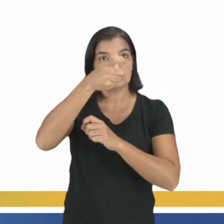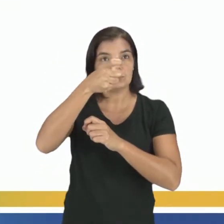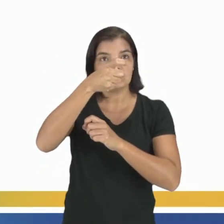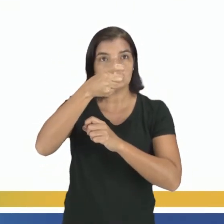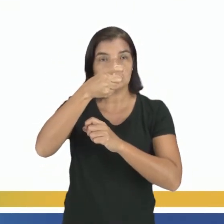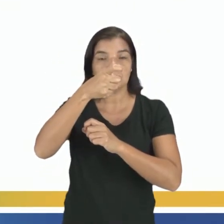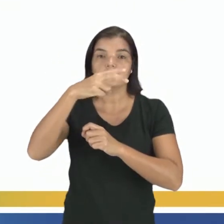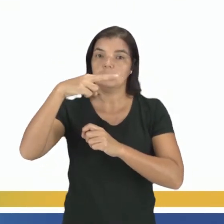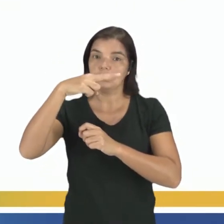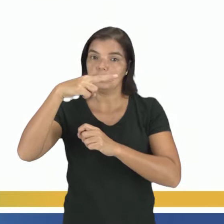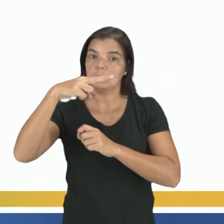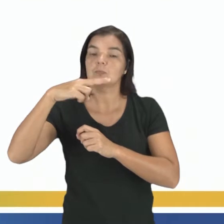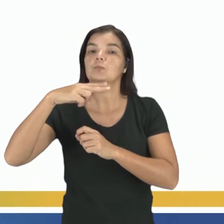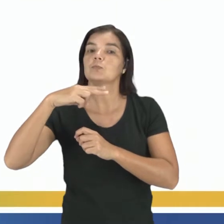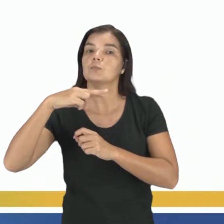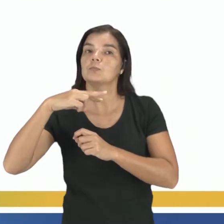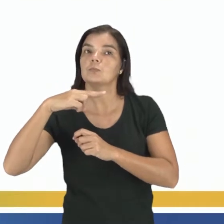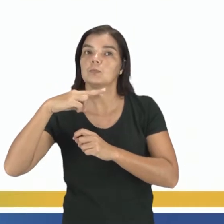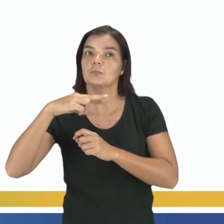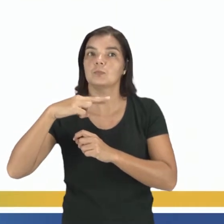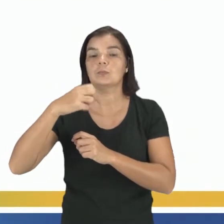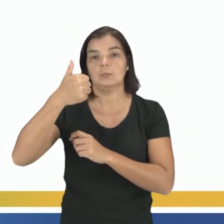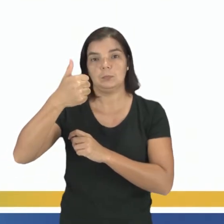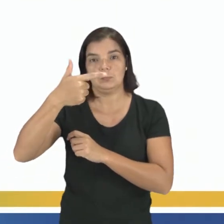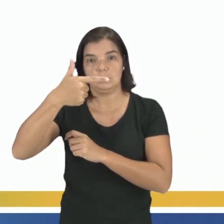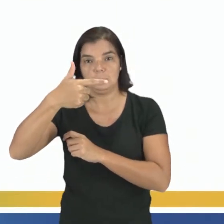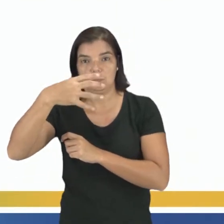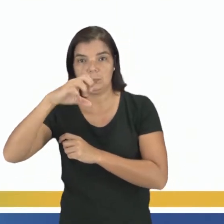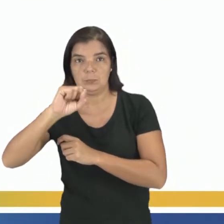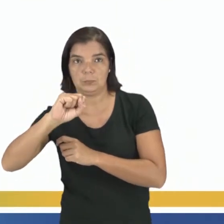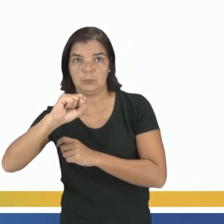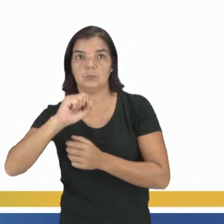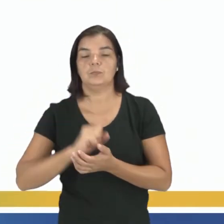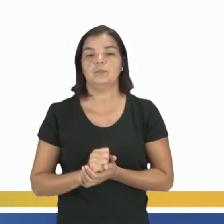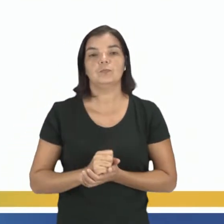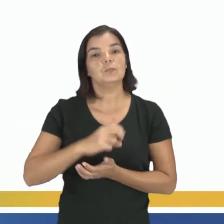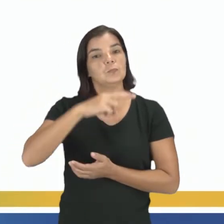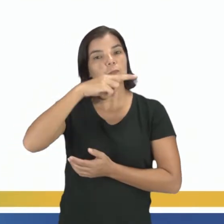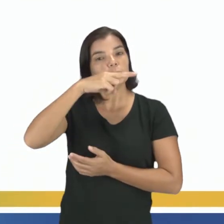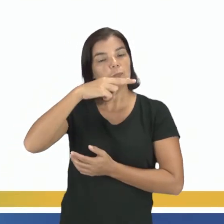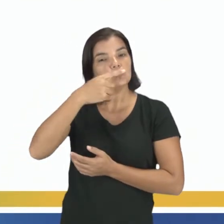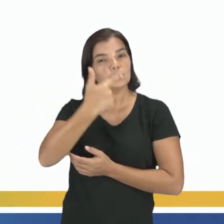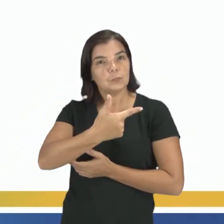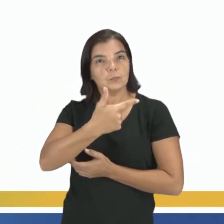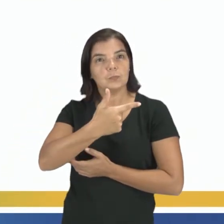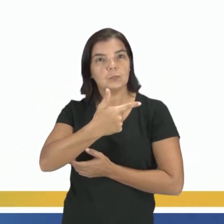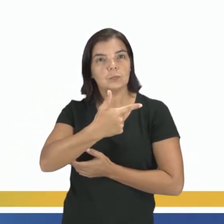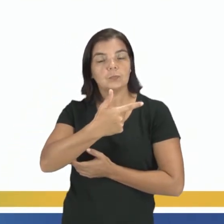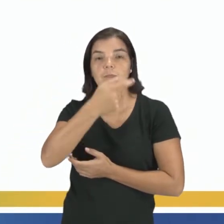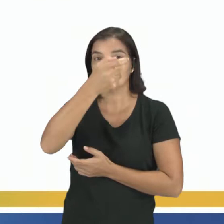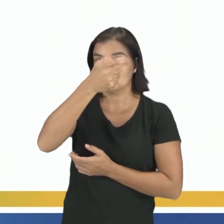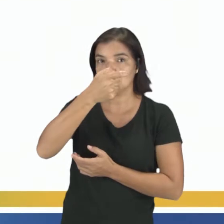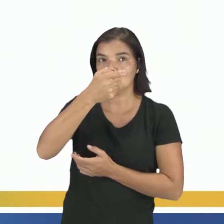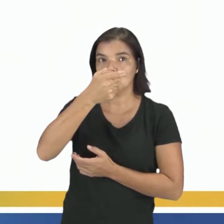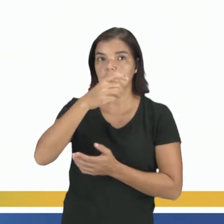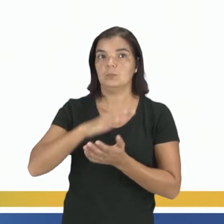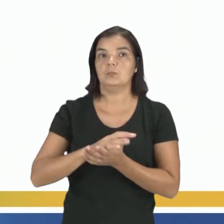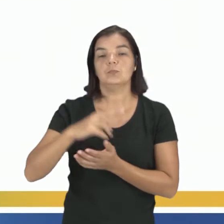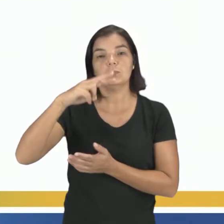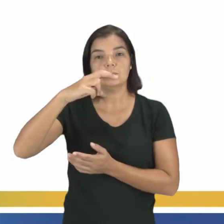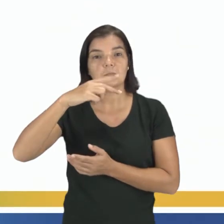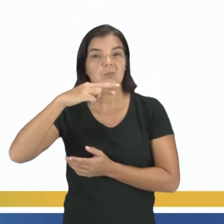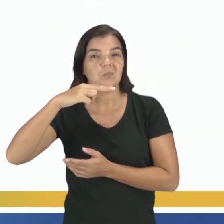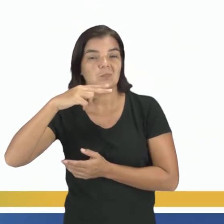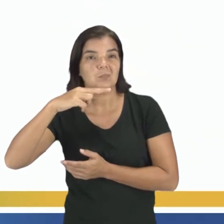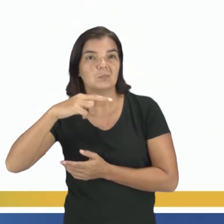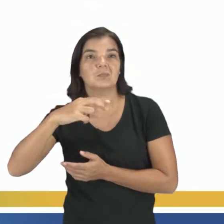a 128. Vou igualar essas bases, né? 2 elevado a x é maior ou igual do que 2 elevado a 7. Igualei